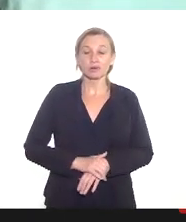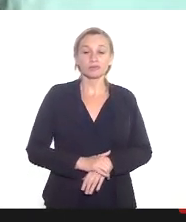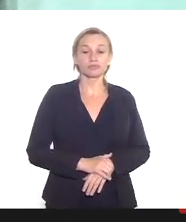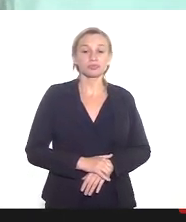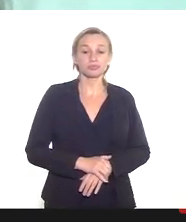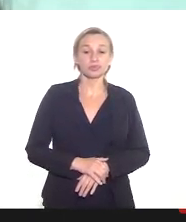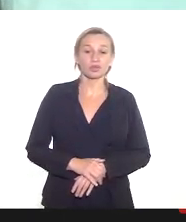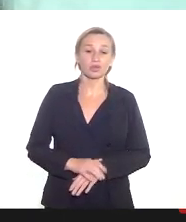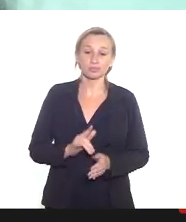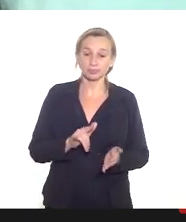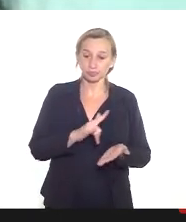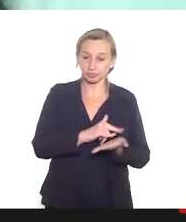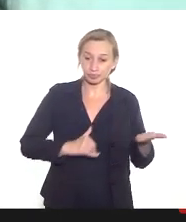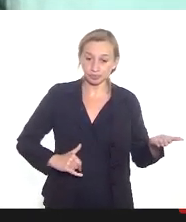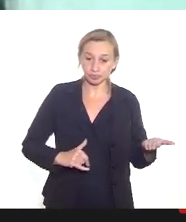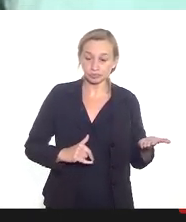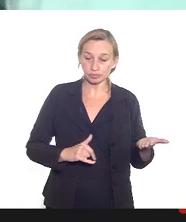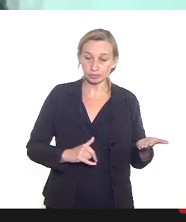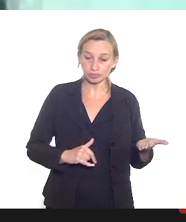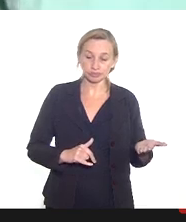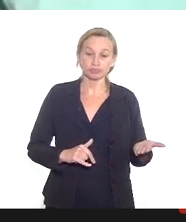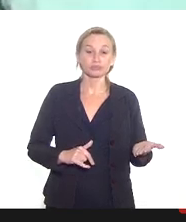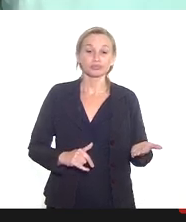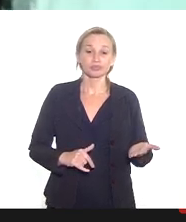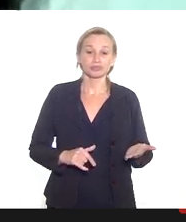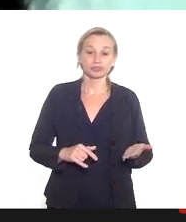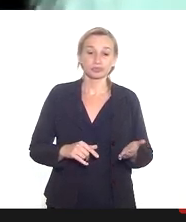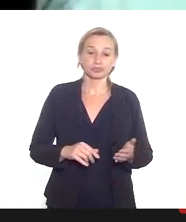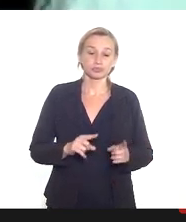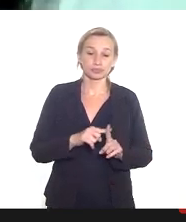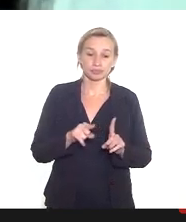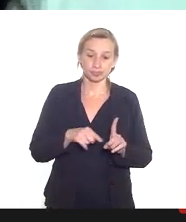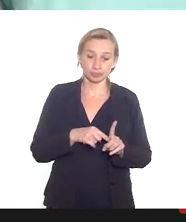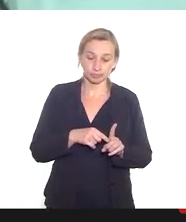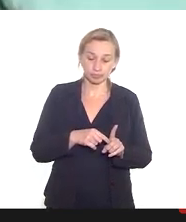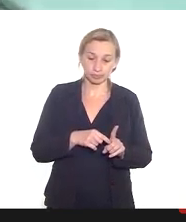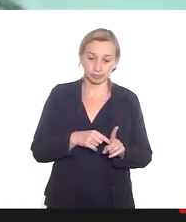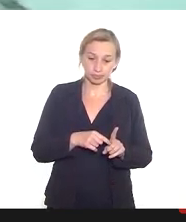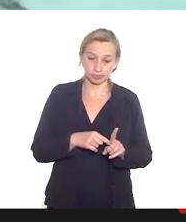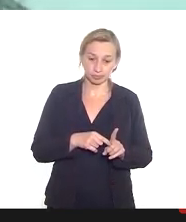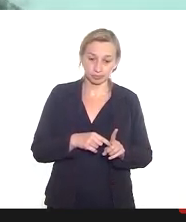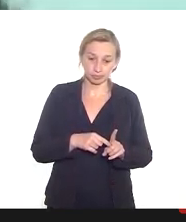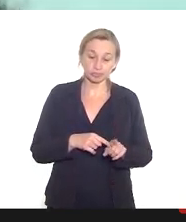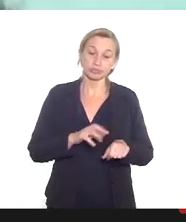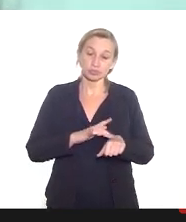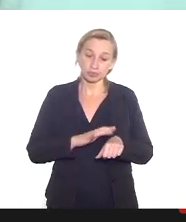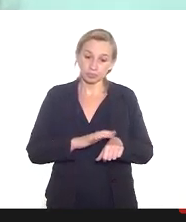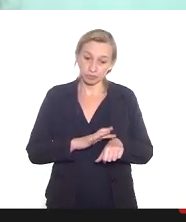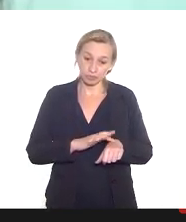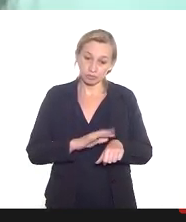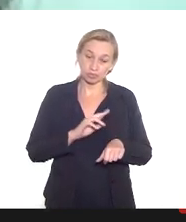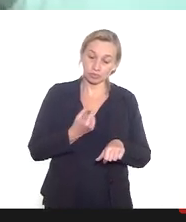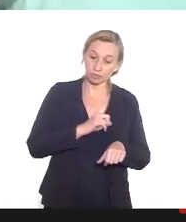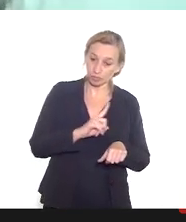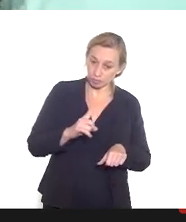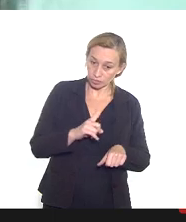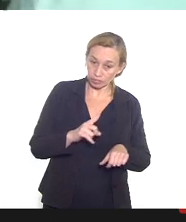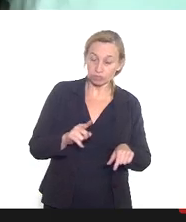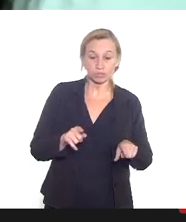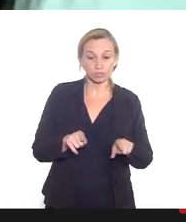essa nota técnica de vacinação para gestantes e puérperas com o senhor comodidade e sem exigir